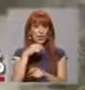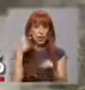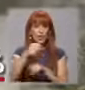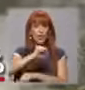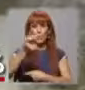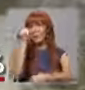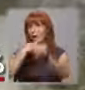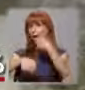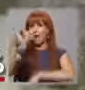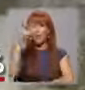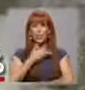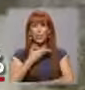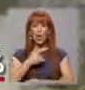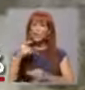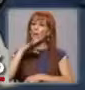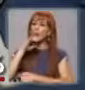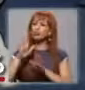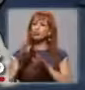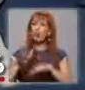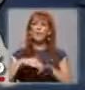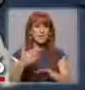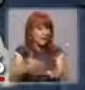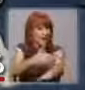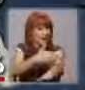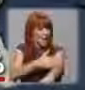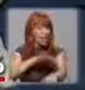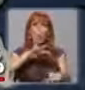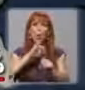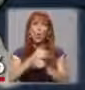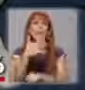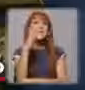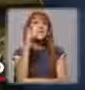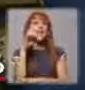ao tráfico de droga, a polícia já tinha feito anteriormente outras 16 detenções.